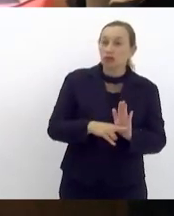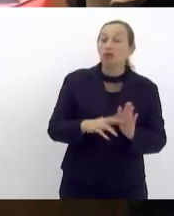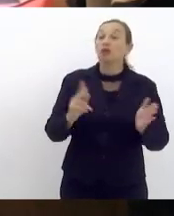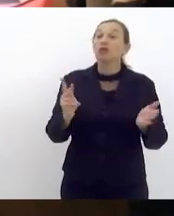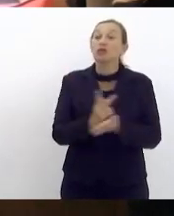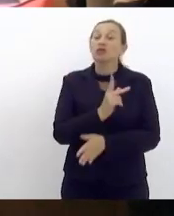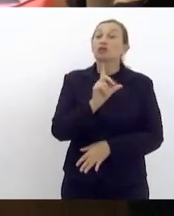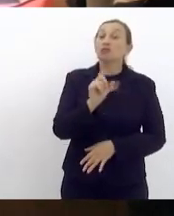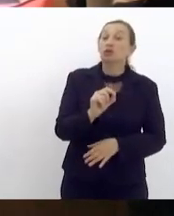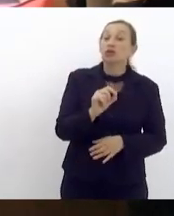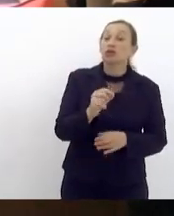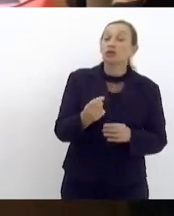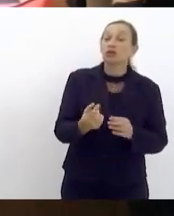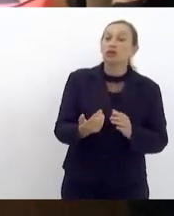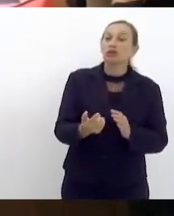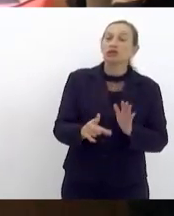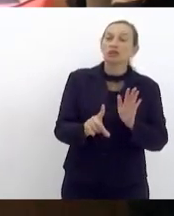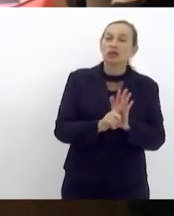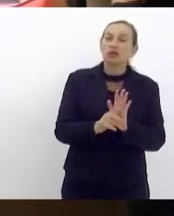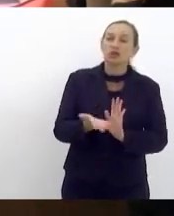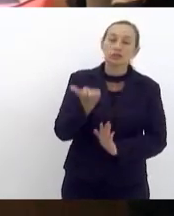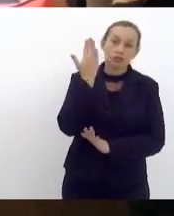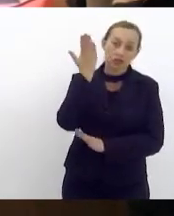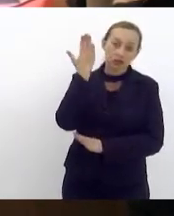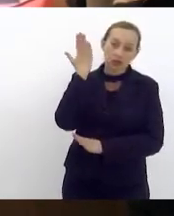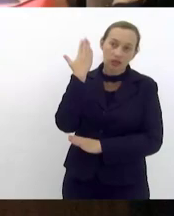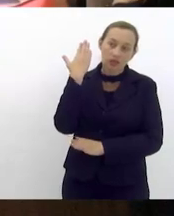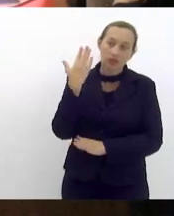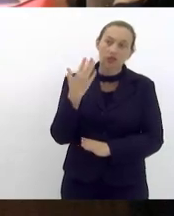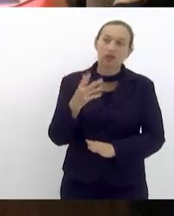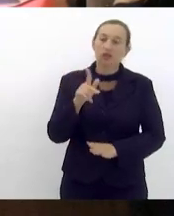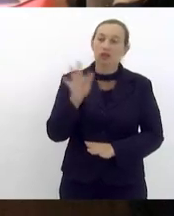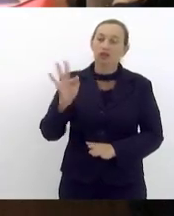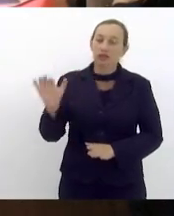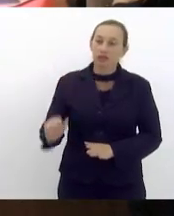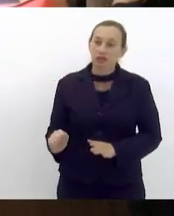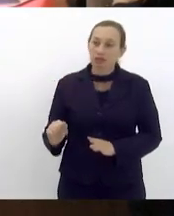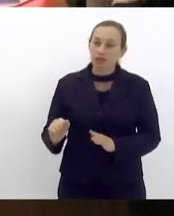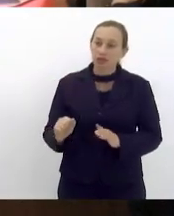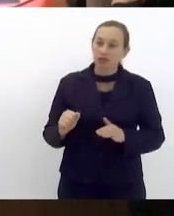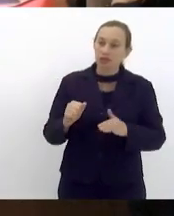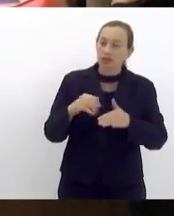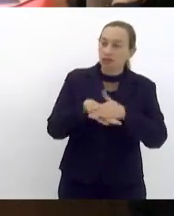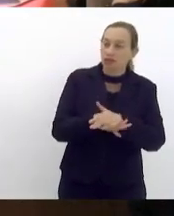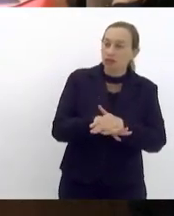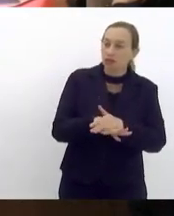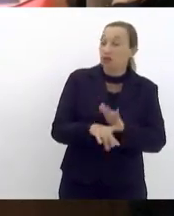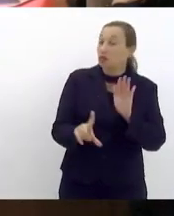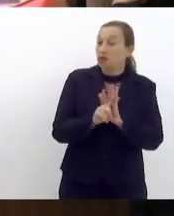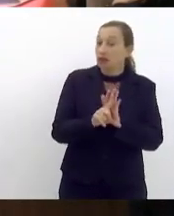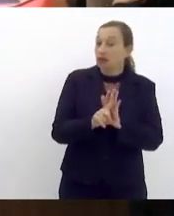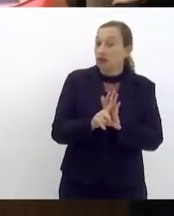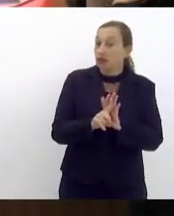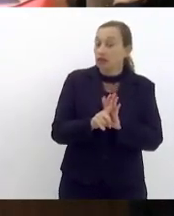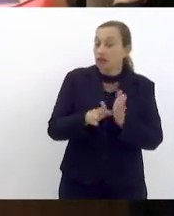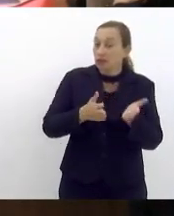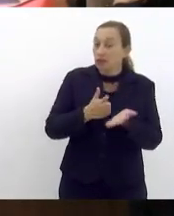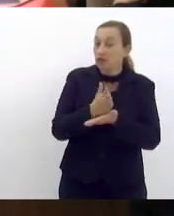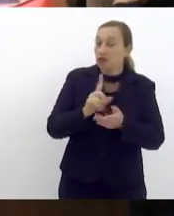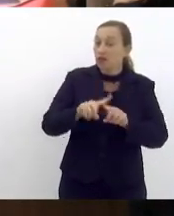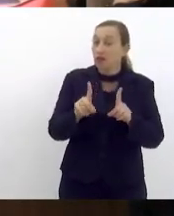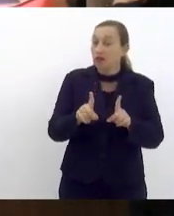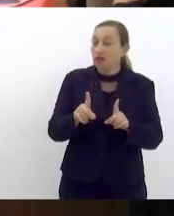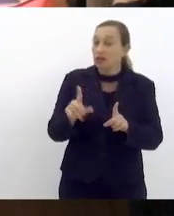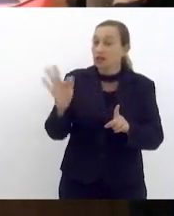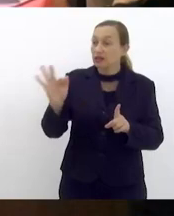acontecendo na legislatura anterior que a fazenda ela estava ventando ou simplesmente quando a lei acabava sendo aprovada mas a fazenda